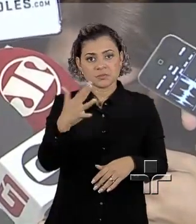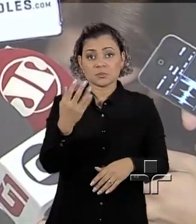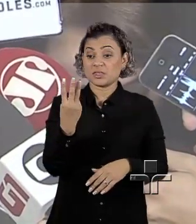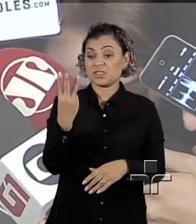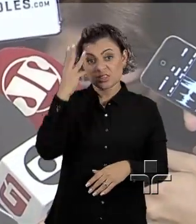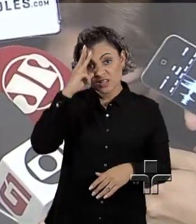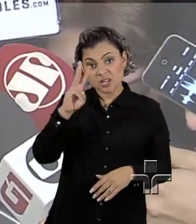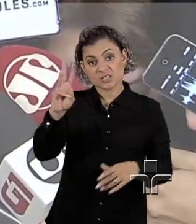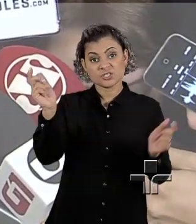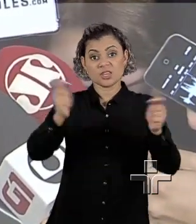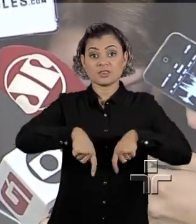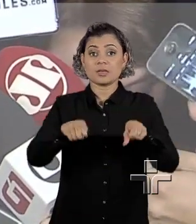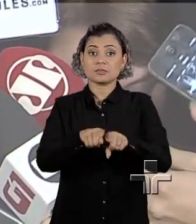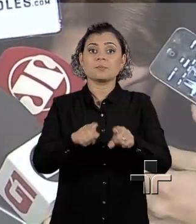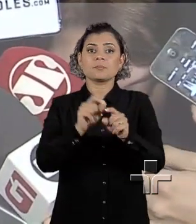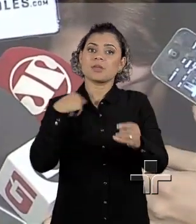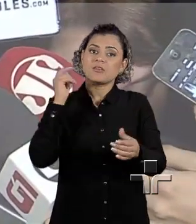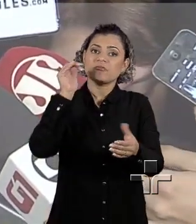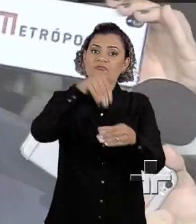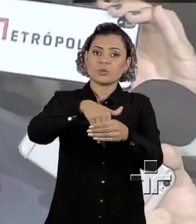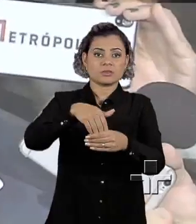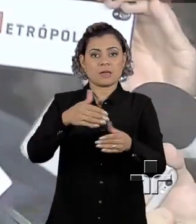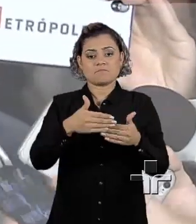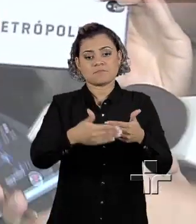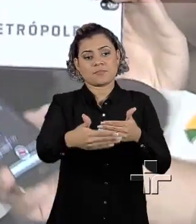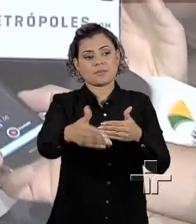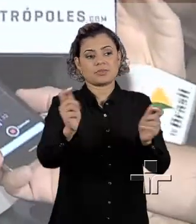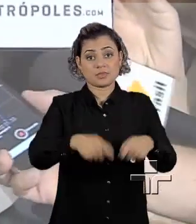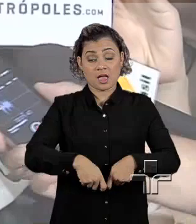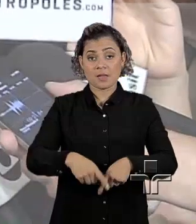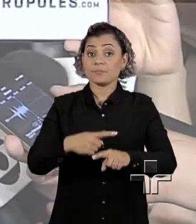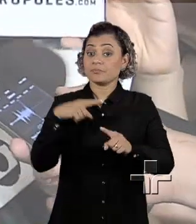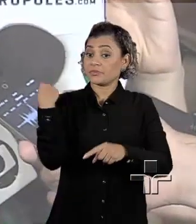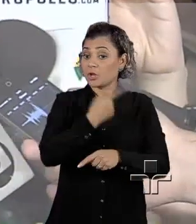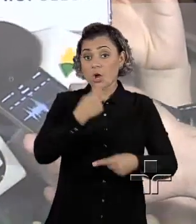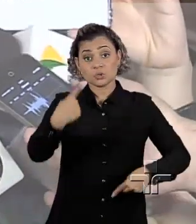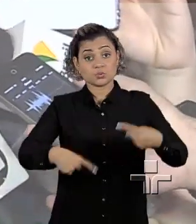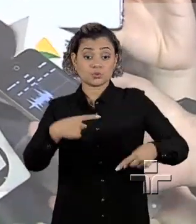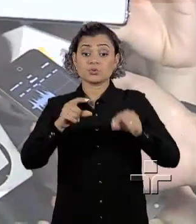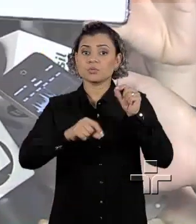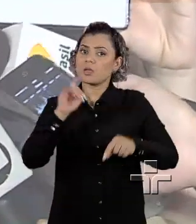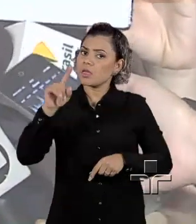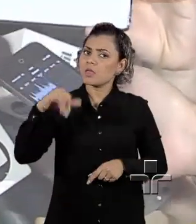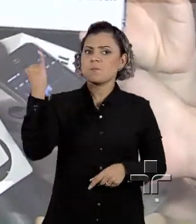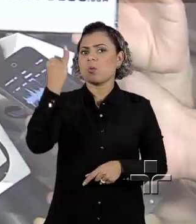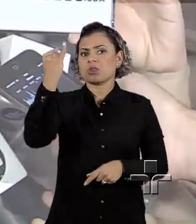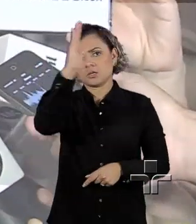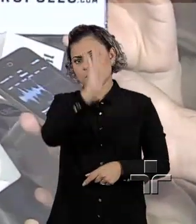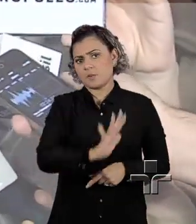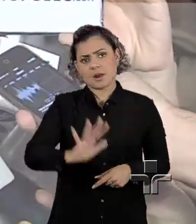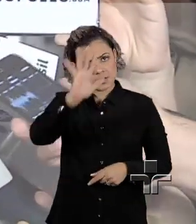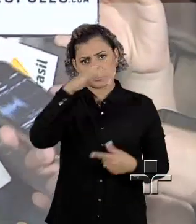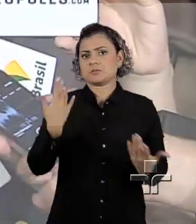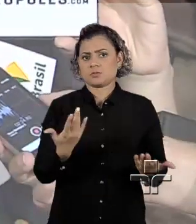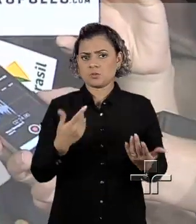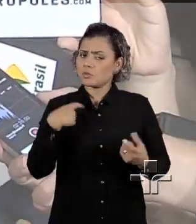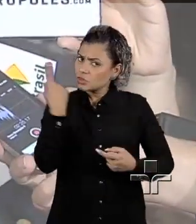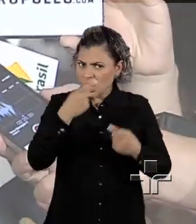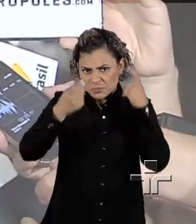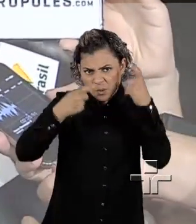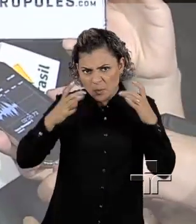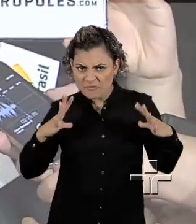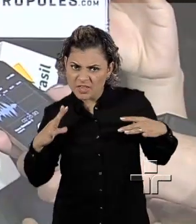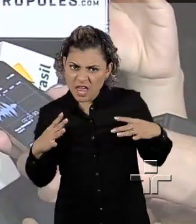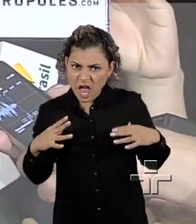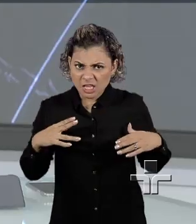dias talvez a gente consiga encerrar e votar logo na sequência. Eu acho que o que nós estamos discutindo é muito importante para o país, para a gente estar preocupado com o feriado e com